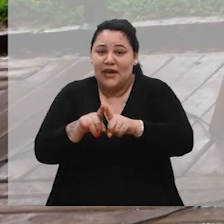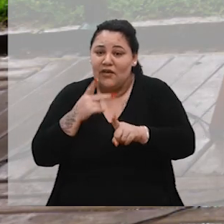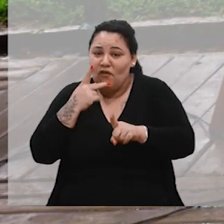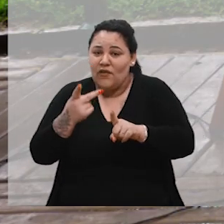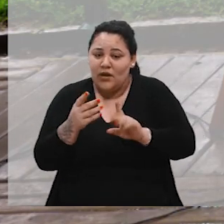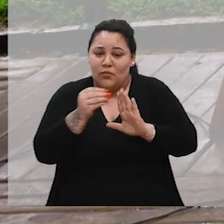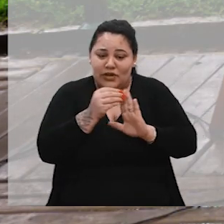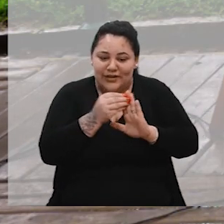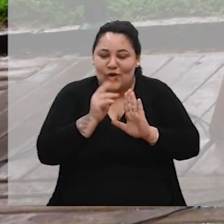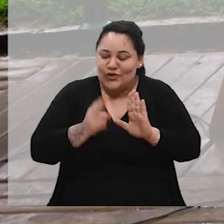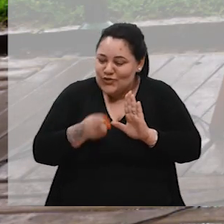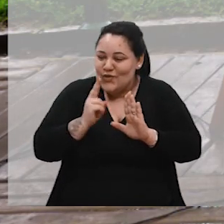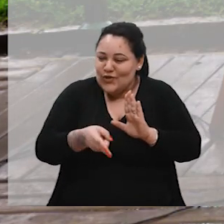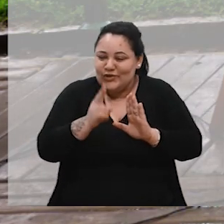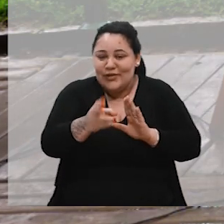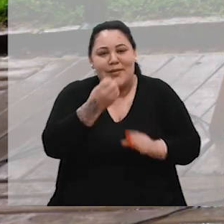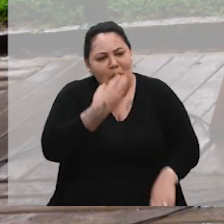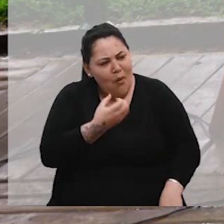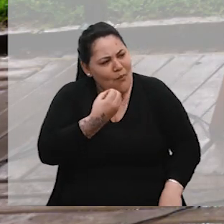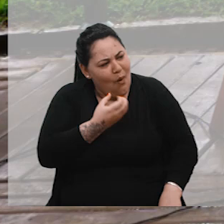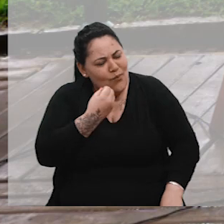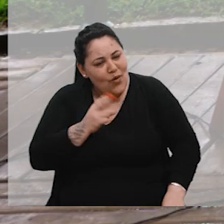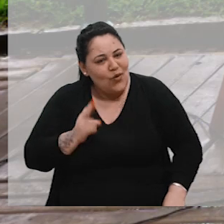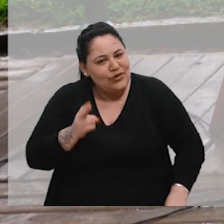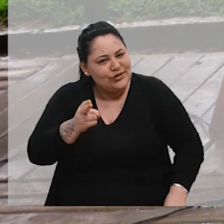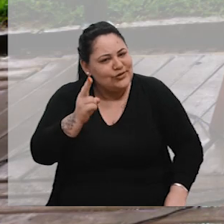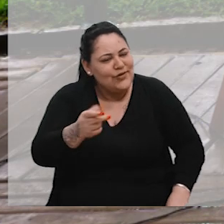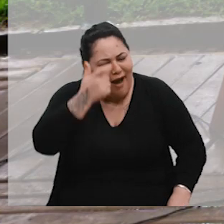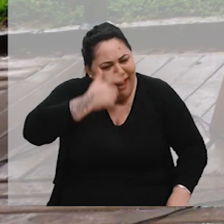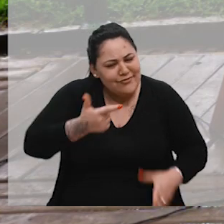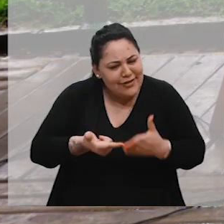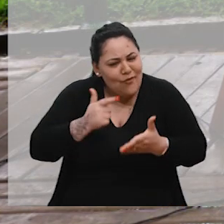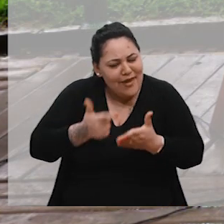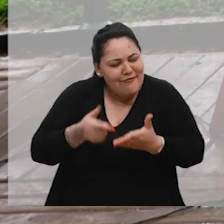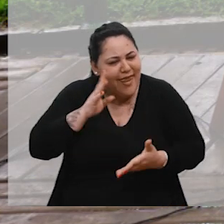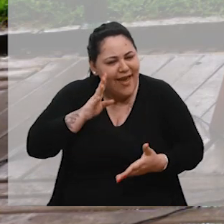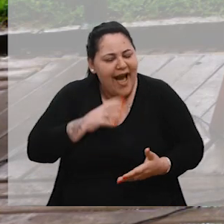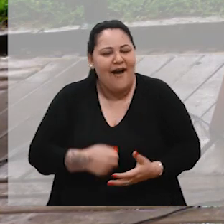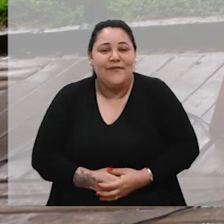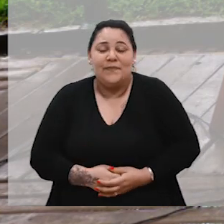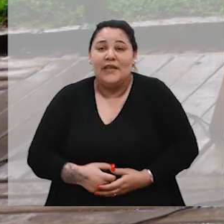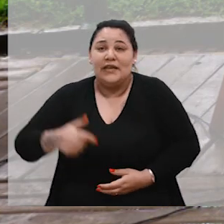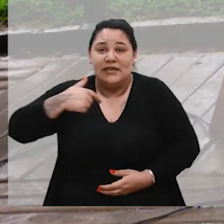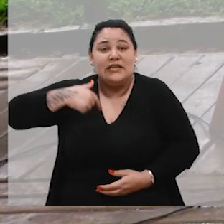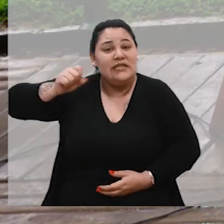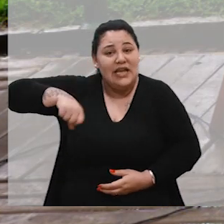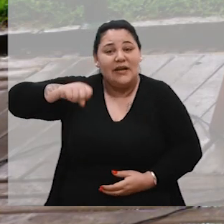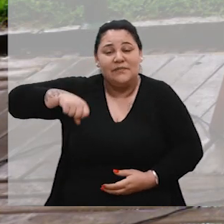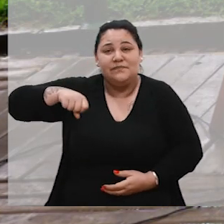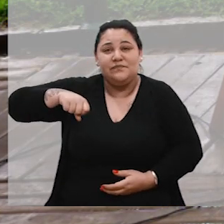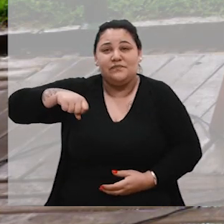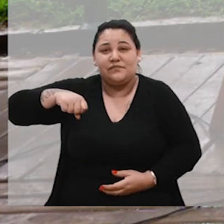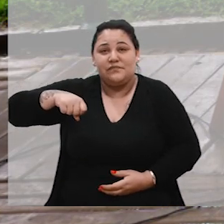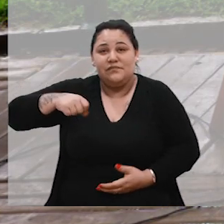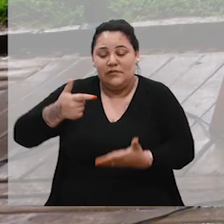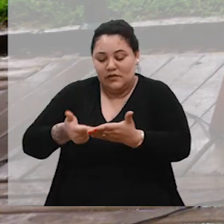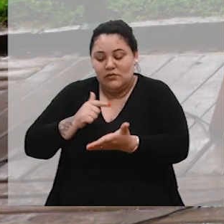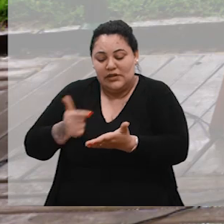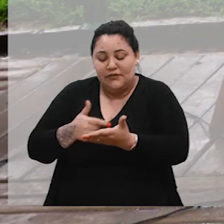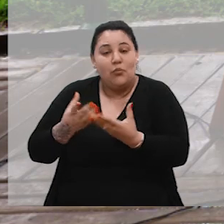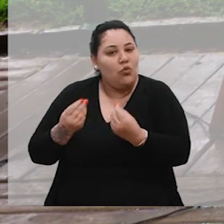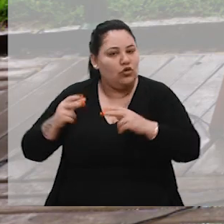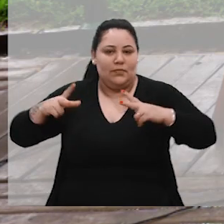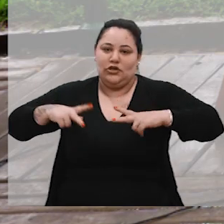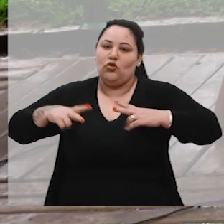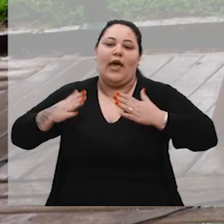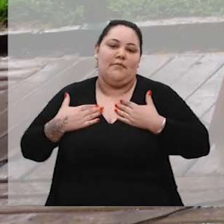dizendo, não, continua, né? Está muito Claro, bom, que bom, acho que né? vai dar alguma coisa legal aí. E aqui sim, aqui é bem pessoal.